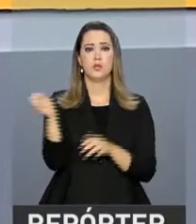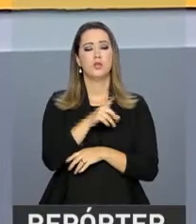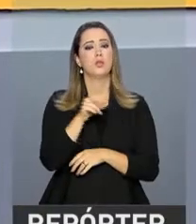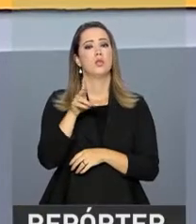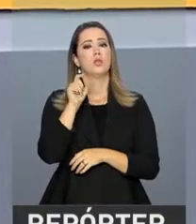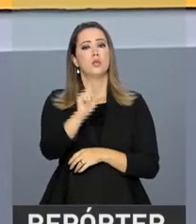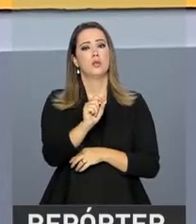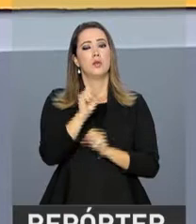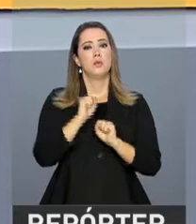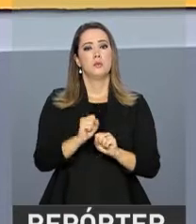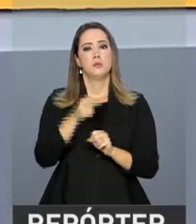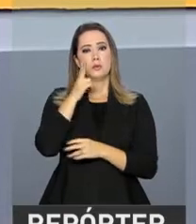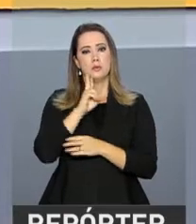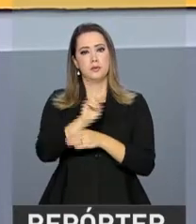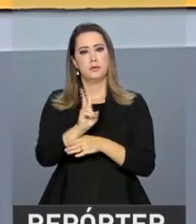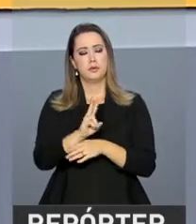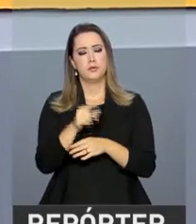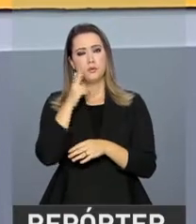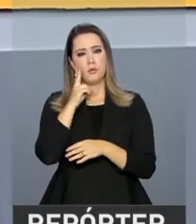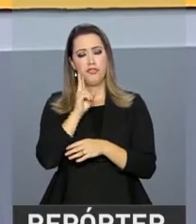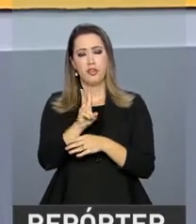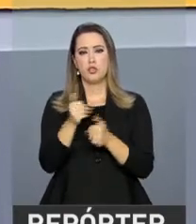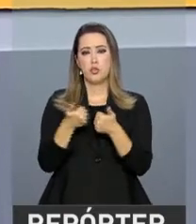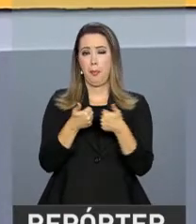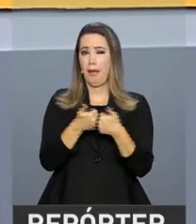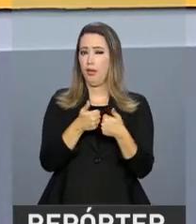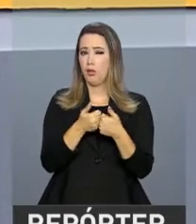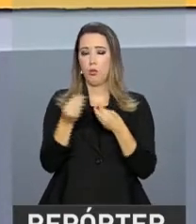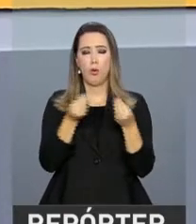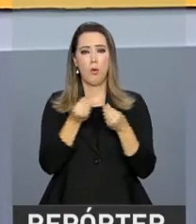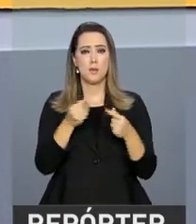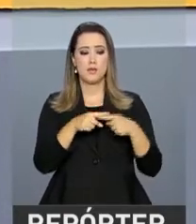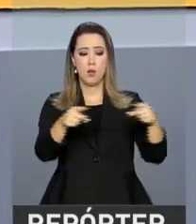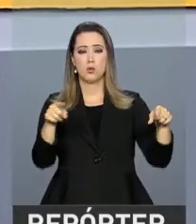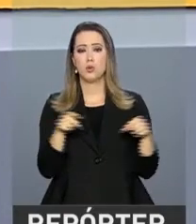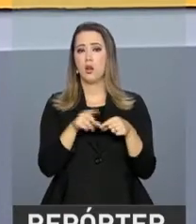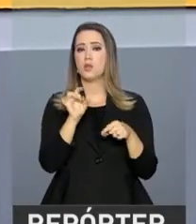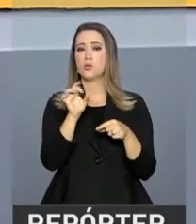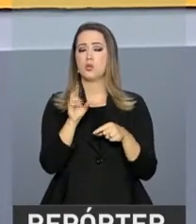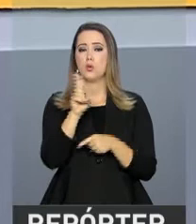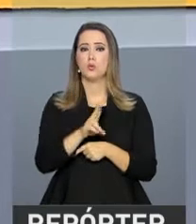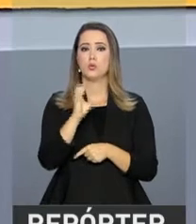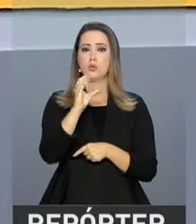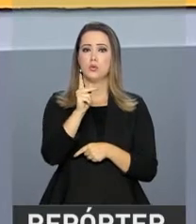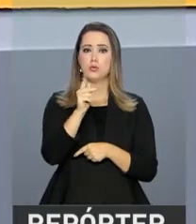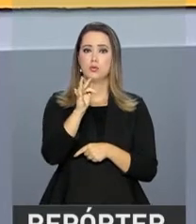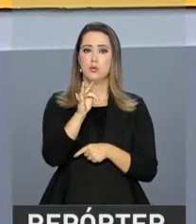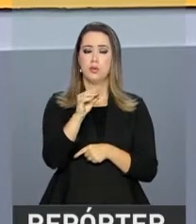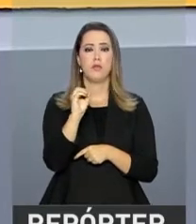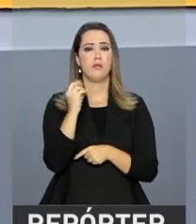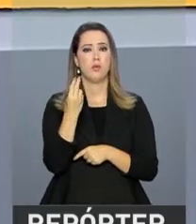nova ferramenta que vai permitir o acompanhamento das encomendas e objetos registrados apenas com o cpf ou cnpj